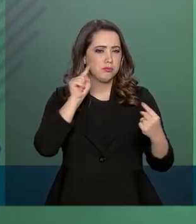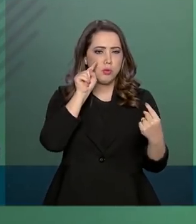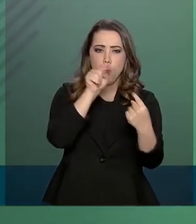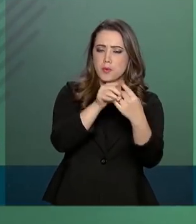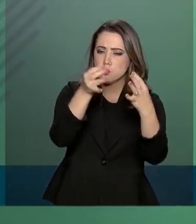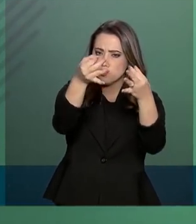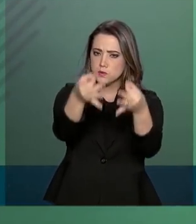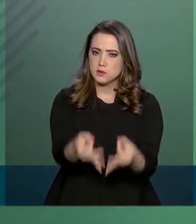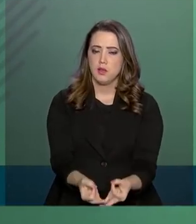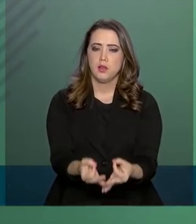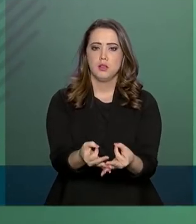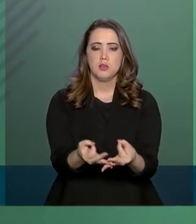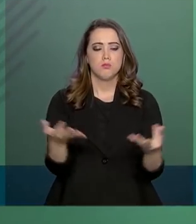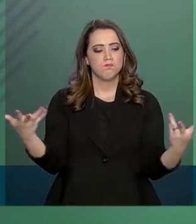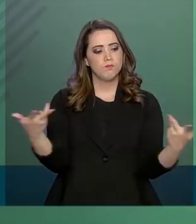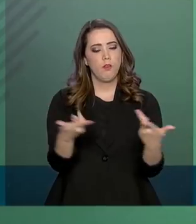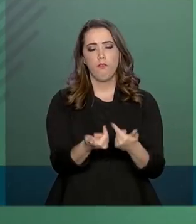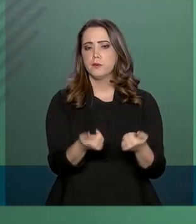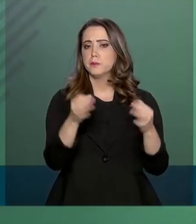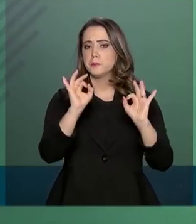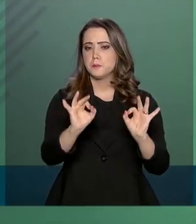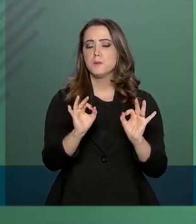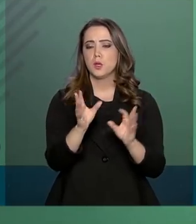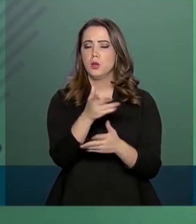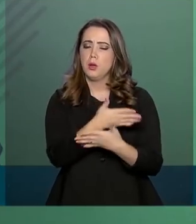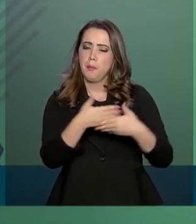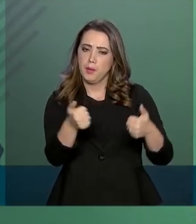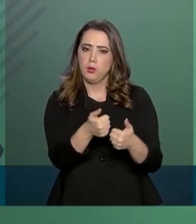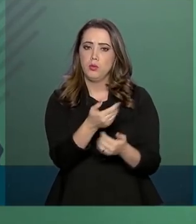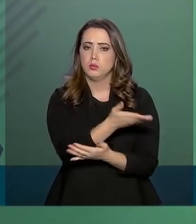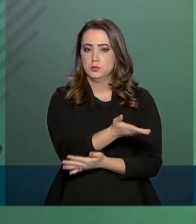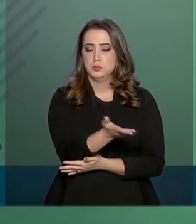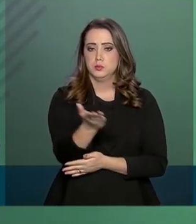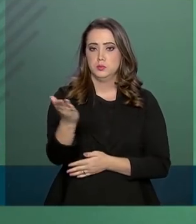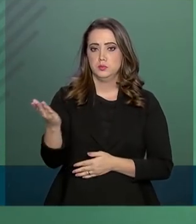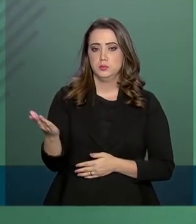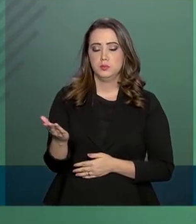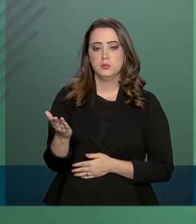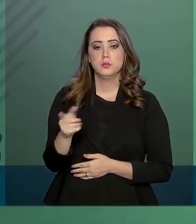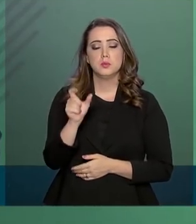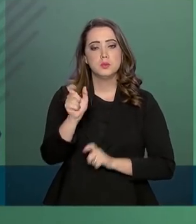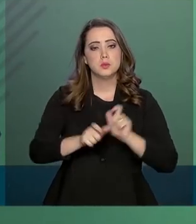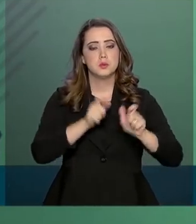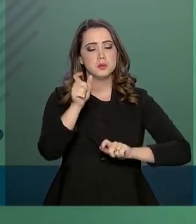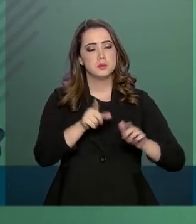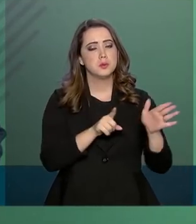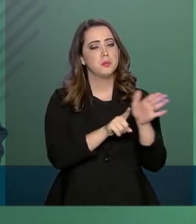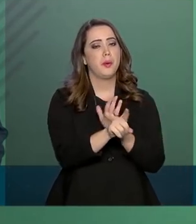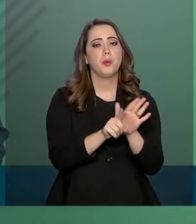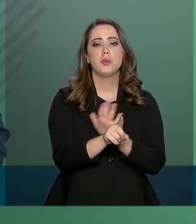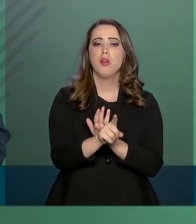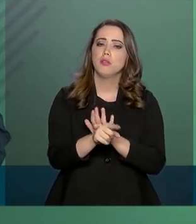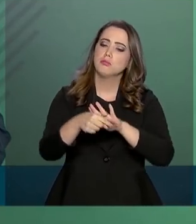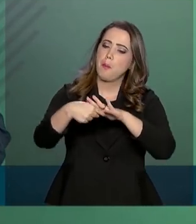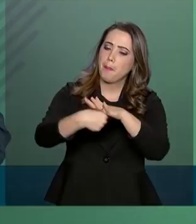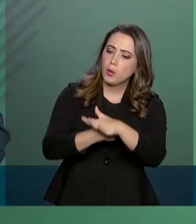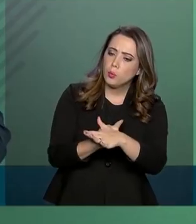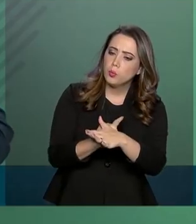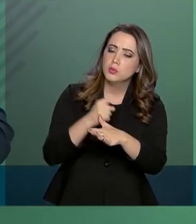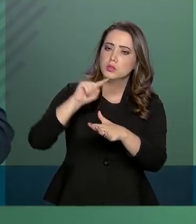pragmático e que atenderá em melhores condições aquilo que vocês desejam